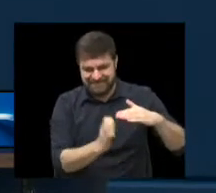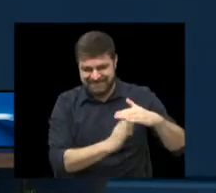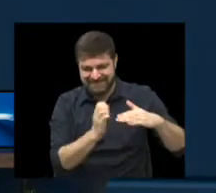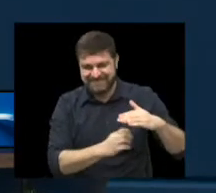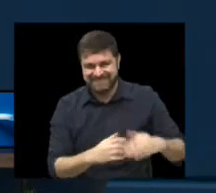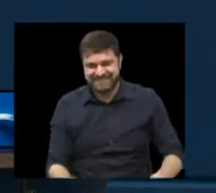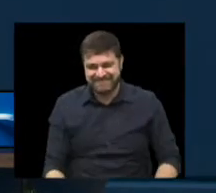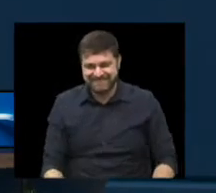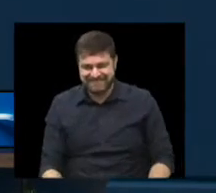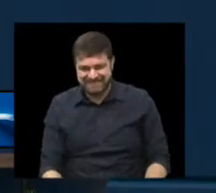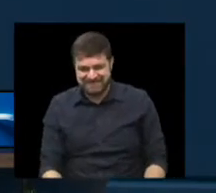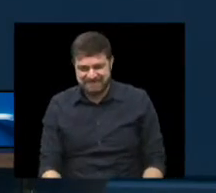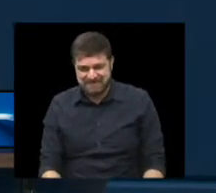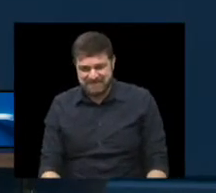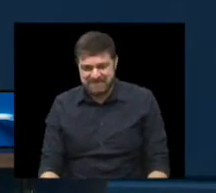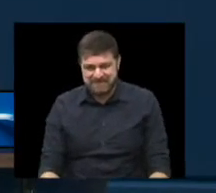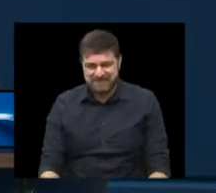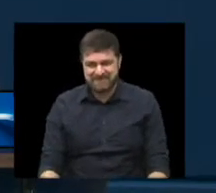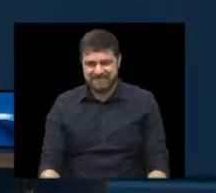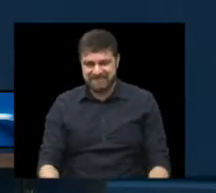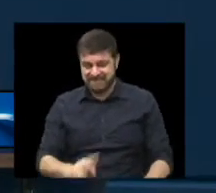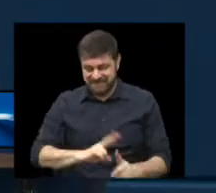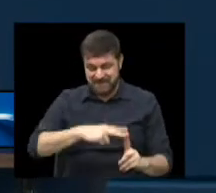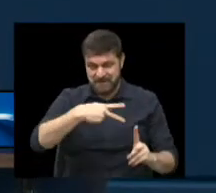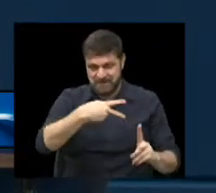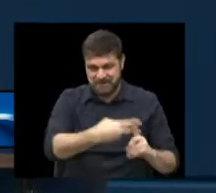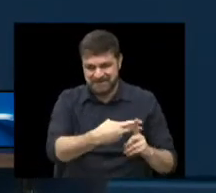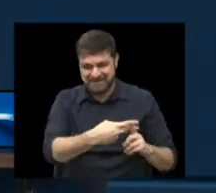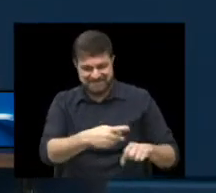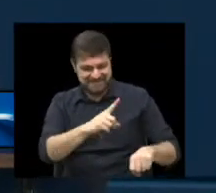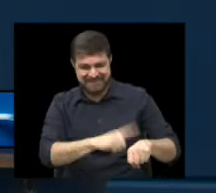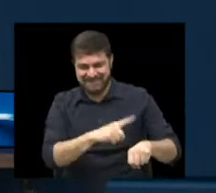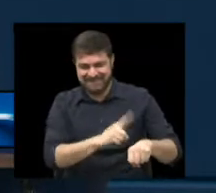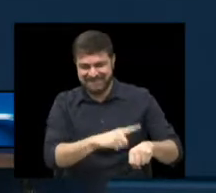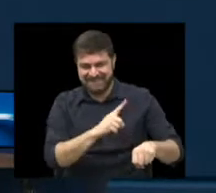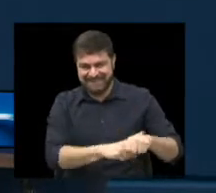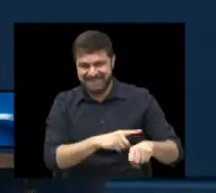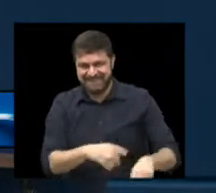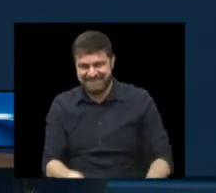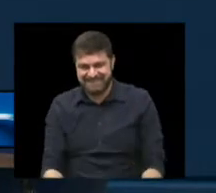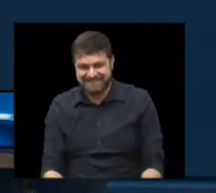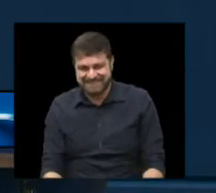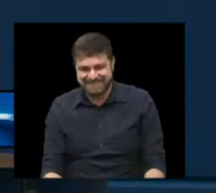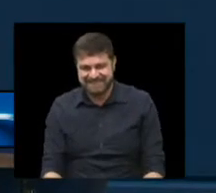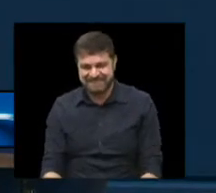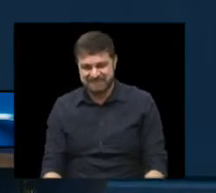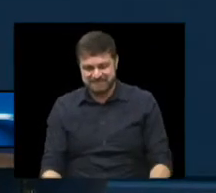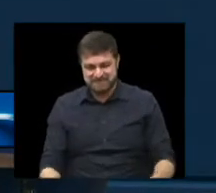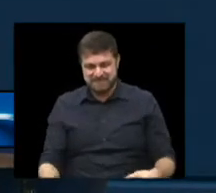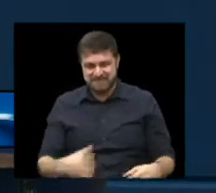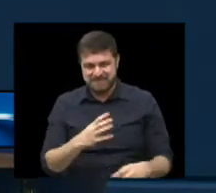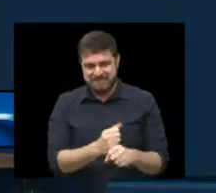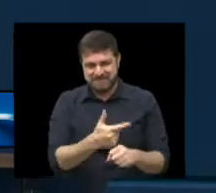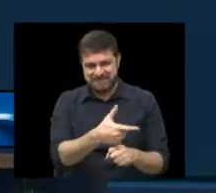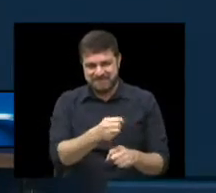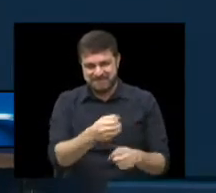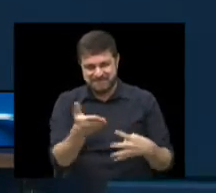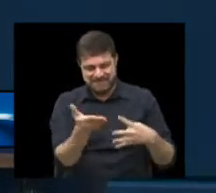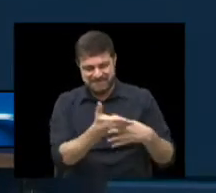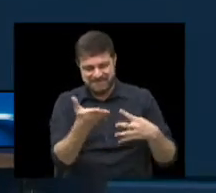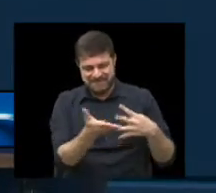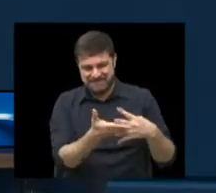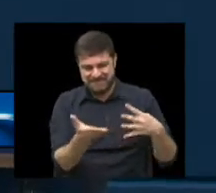do artigo 3º e 4º dobra o tempo de parcelamento, coloca em 120 parcelas para as dívidas superiores a 1